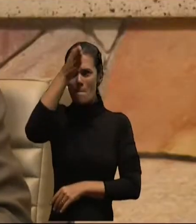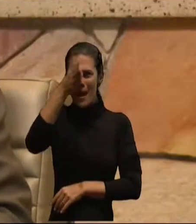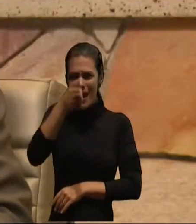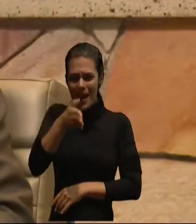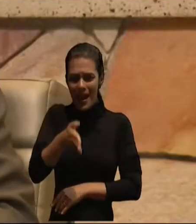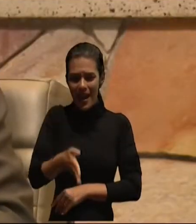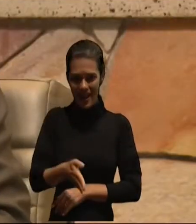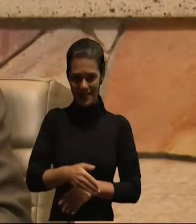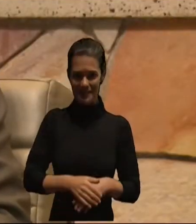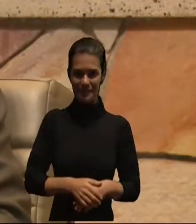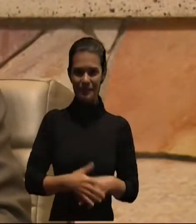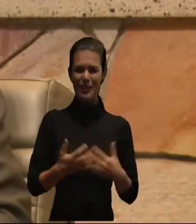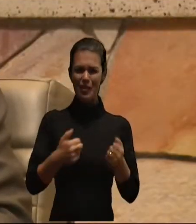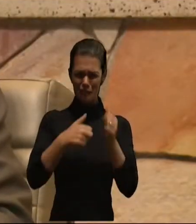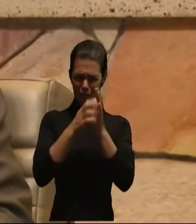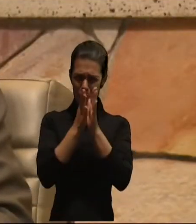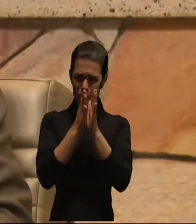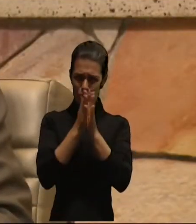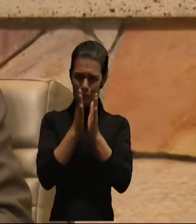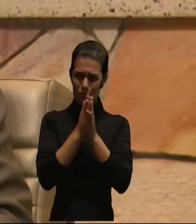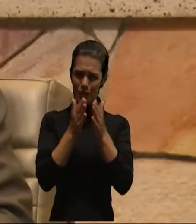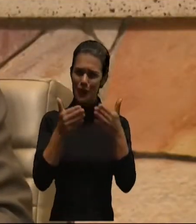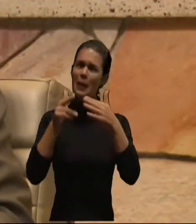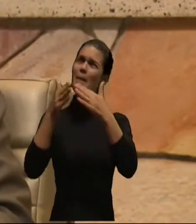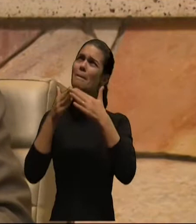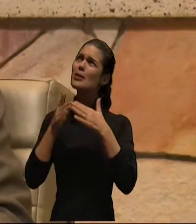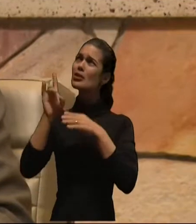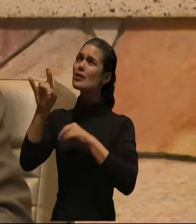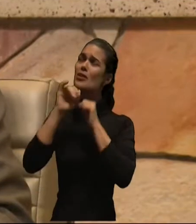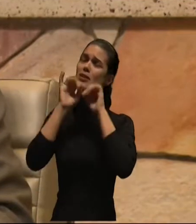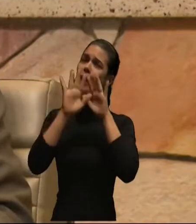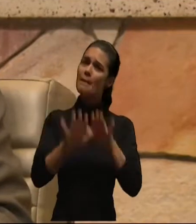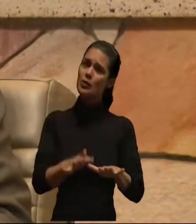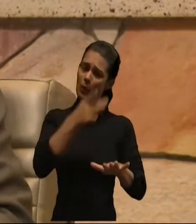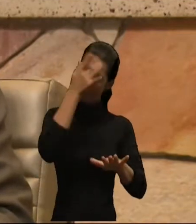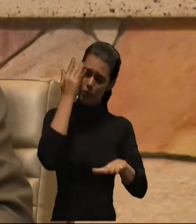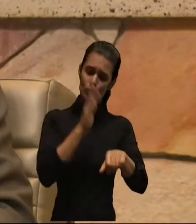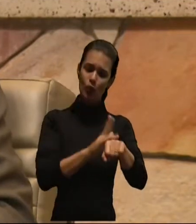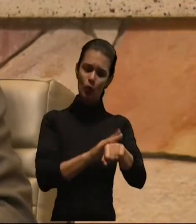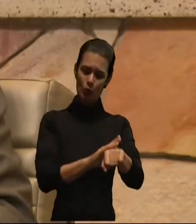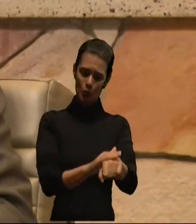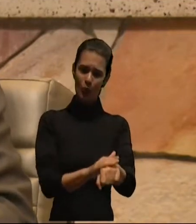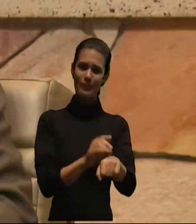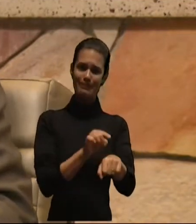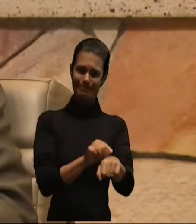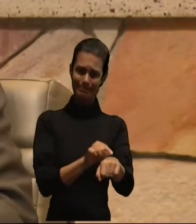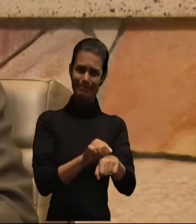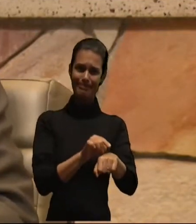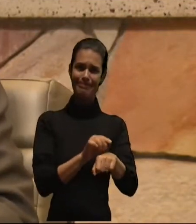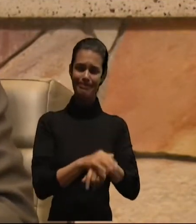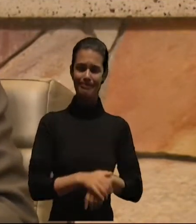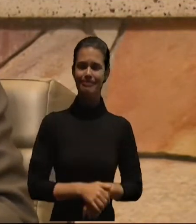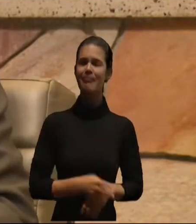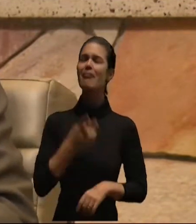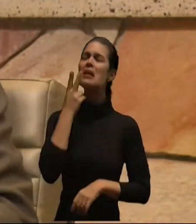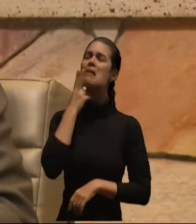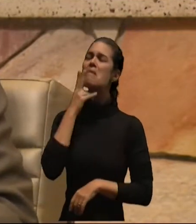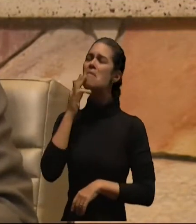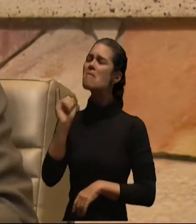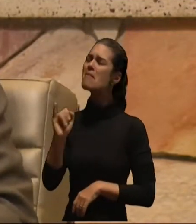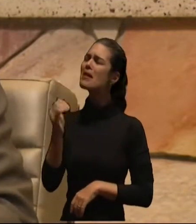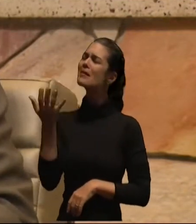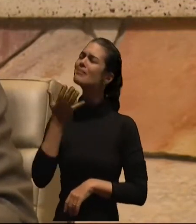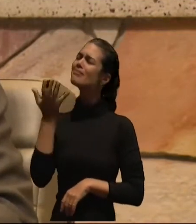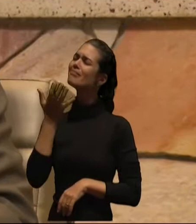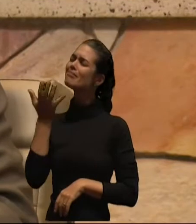clamar a Deus agora em favor dos nossos enfermos, que eu gostaria de fazer esta oração, então. Ó Pai, nós cremos